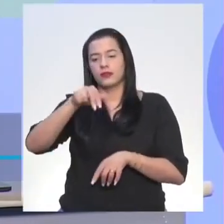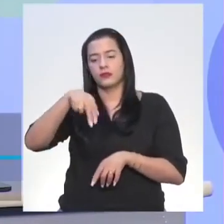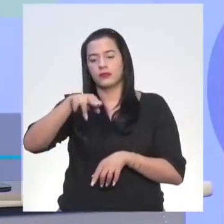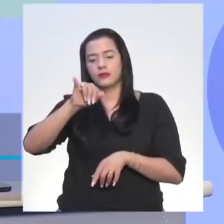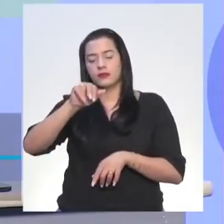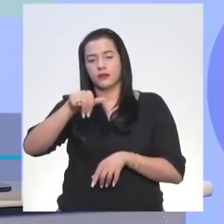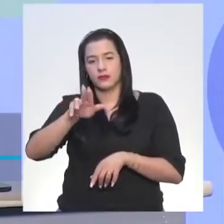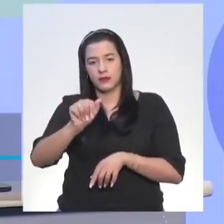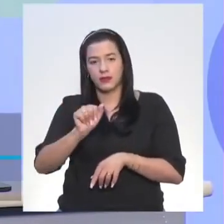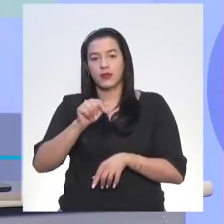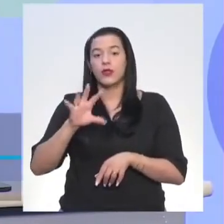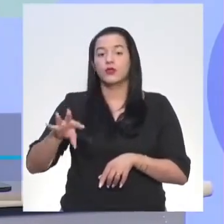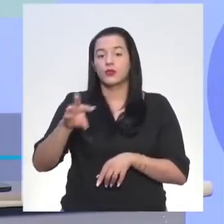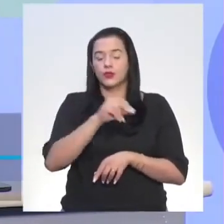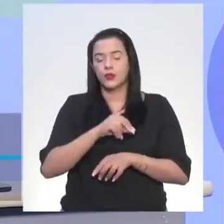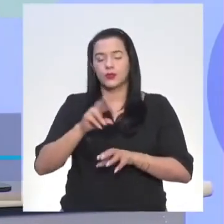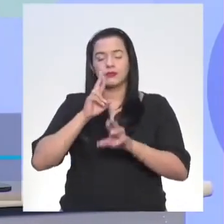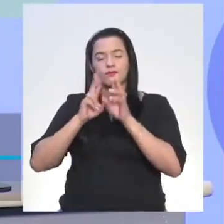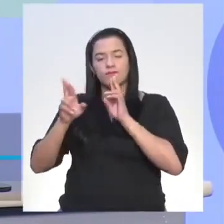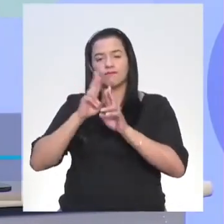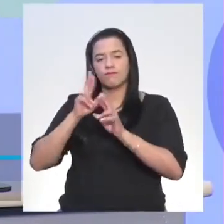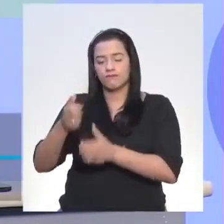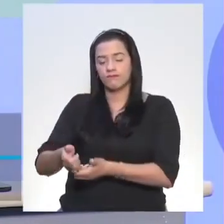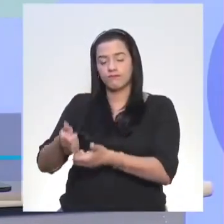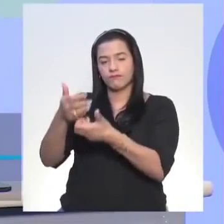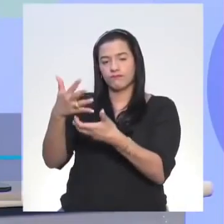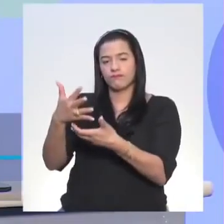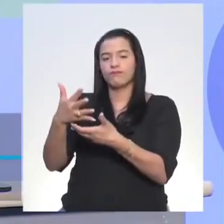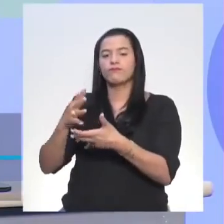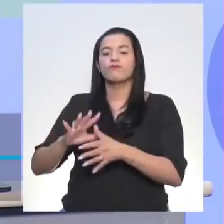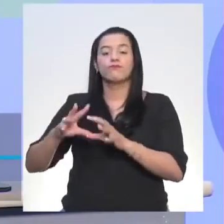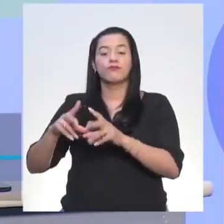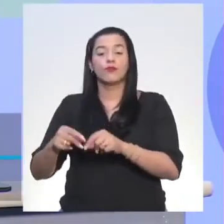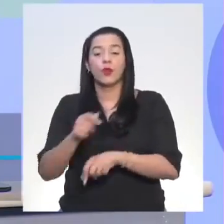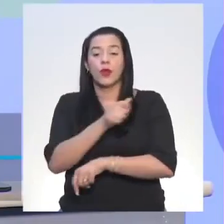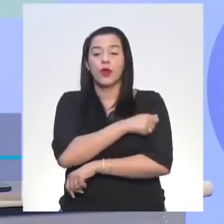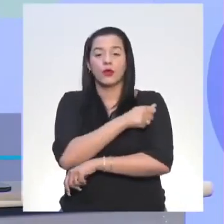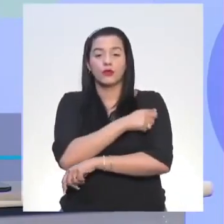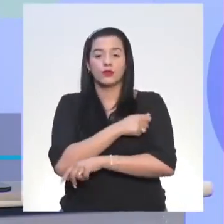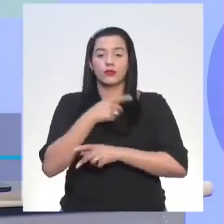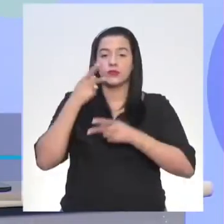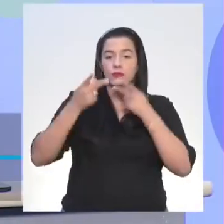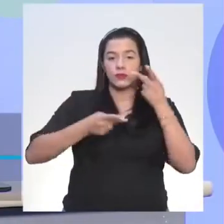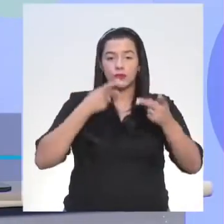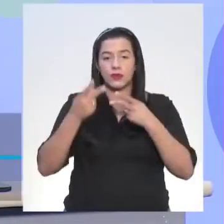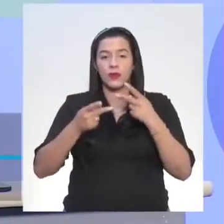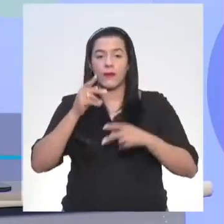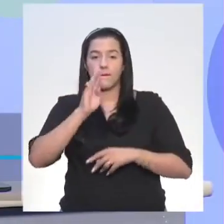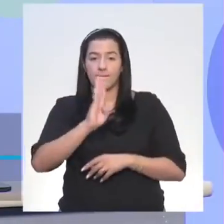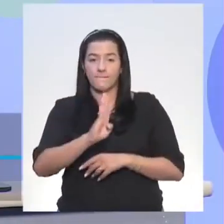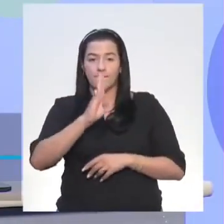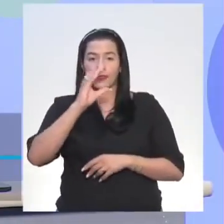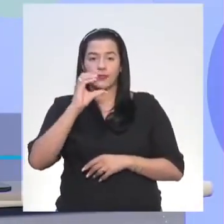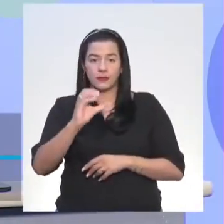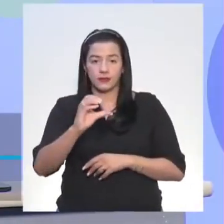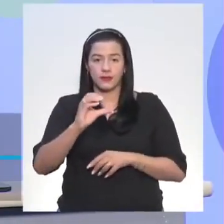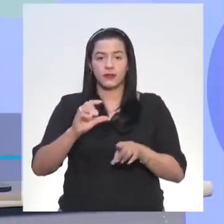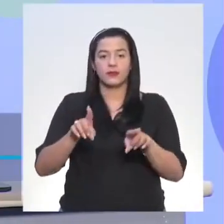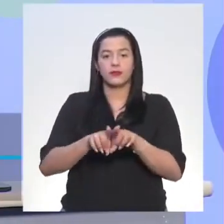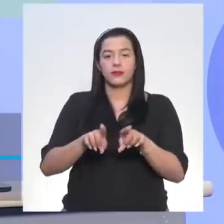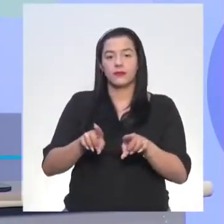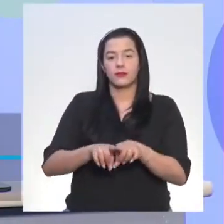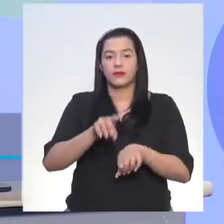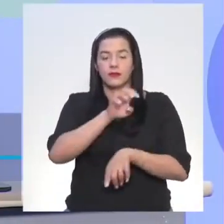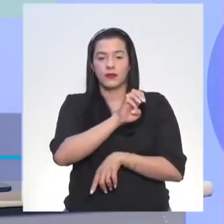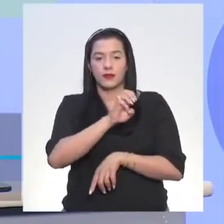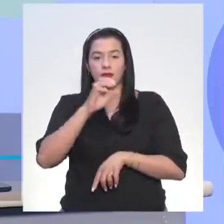pessoal está respondendo aqui, ó, deixa eu achar aqui, porque tem muitos alunos falando. BC correspondente a EF,